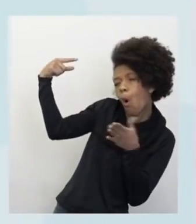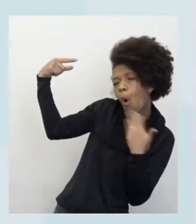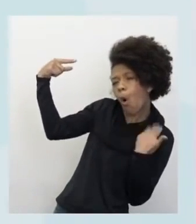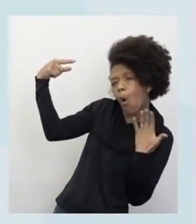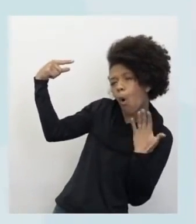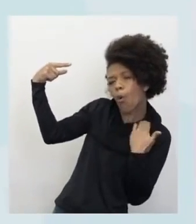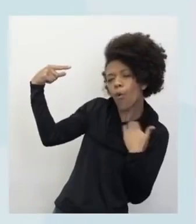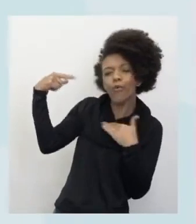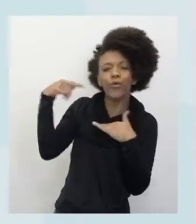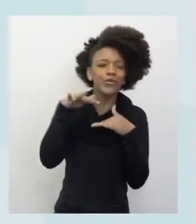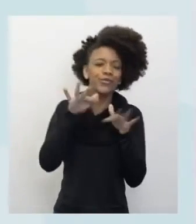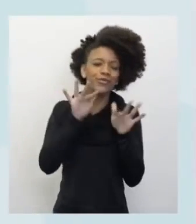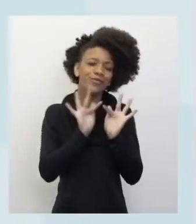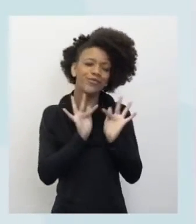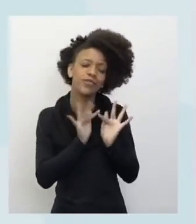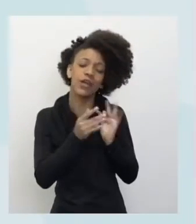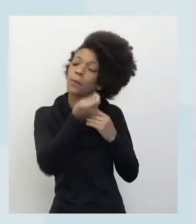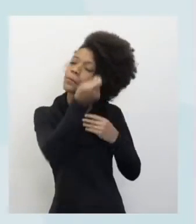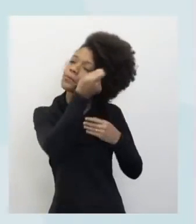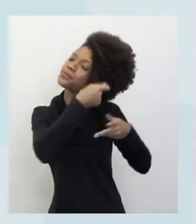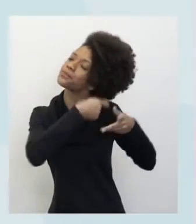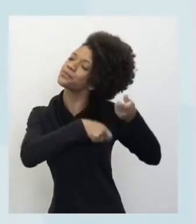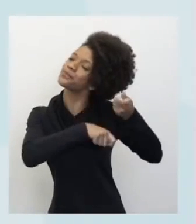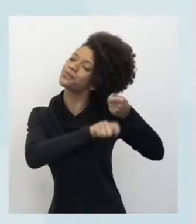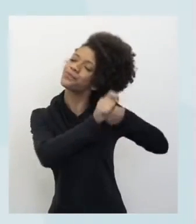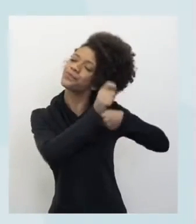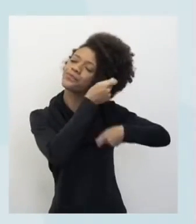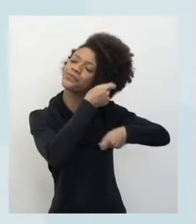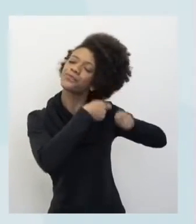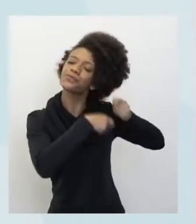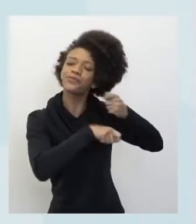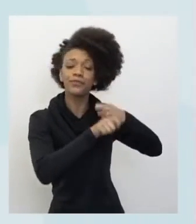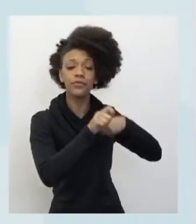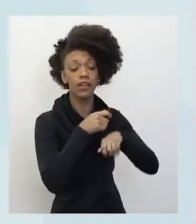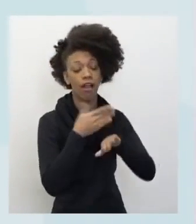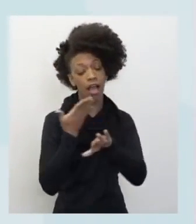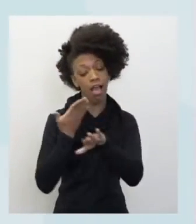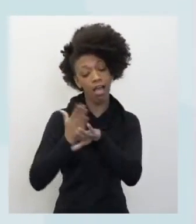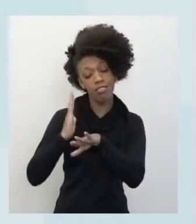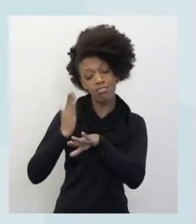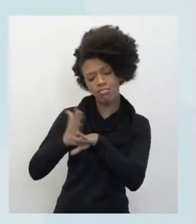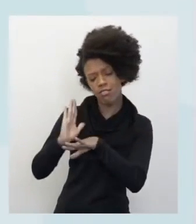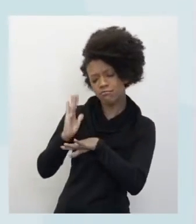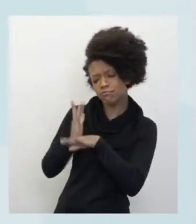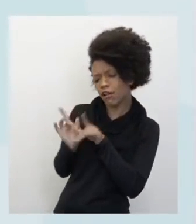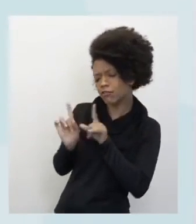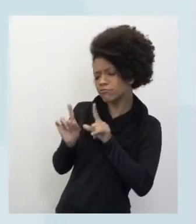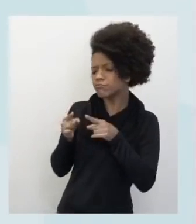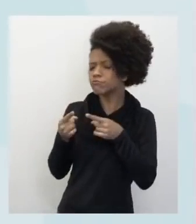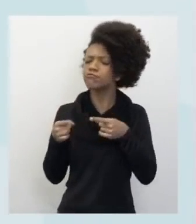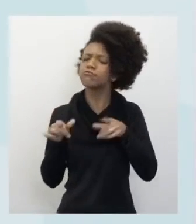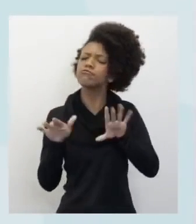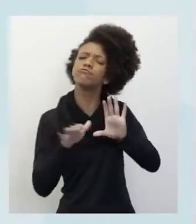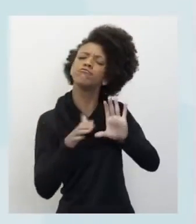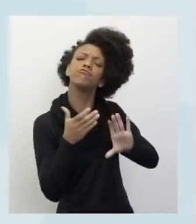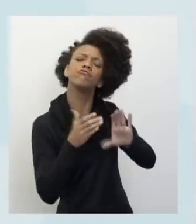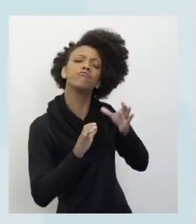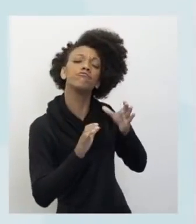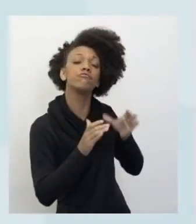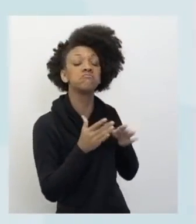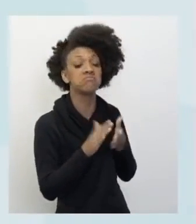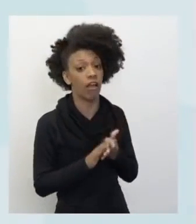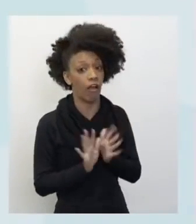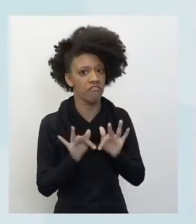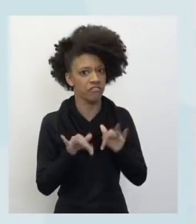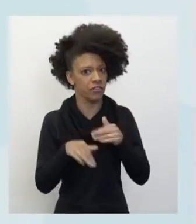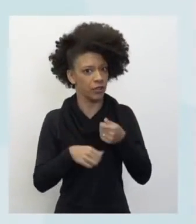ali, feliz, desembaraçando as madeixas, ensaiando seu concerto para uma só voz. Final de ano